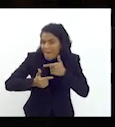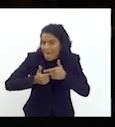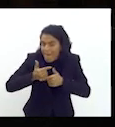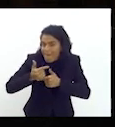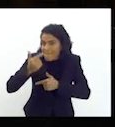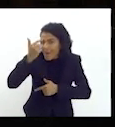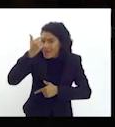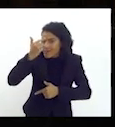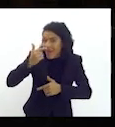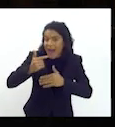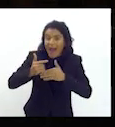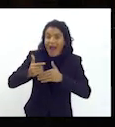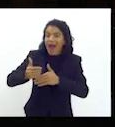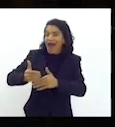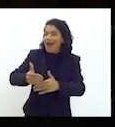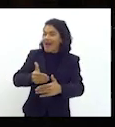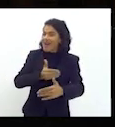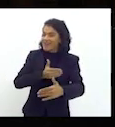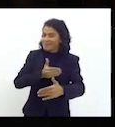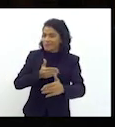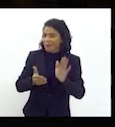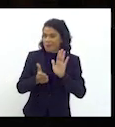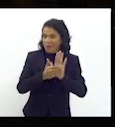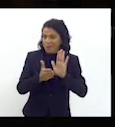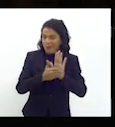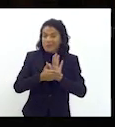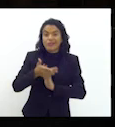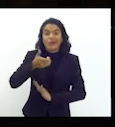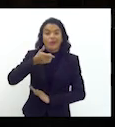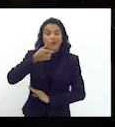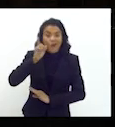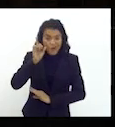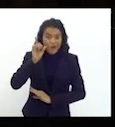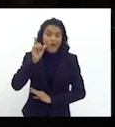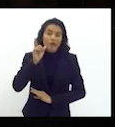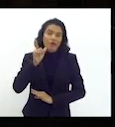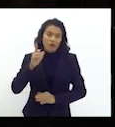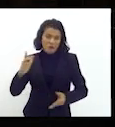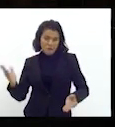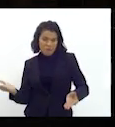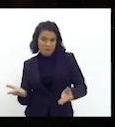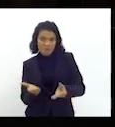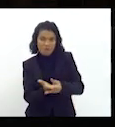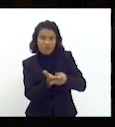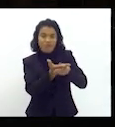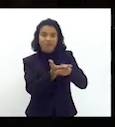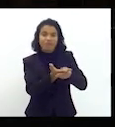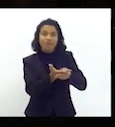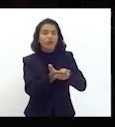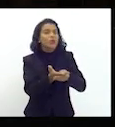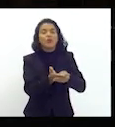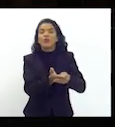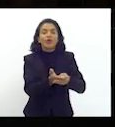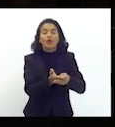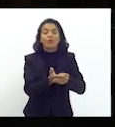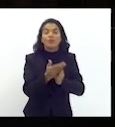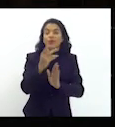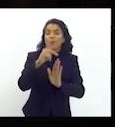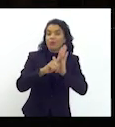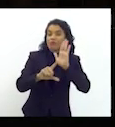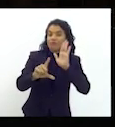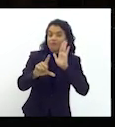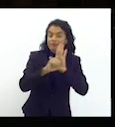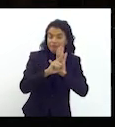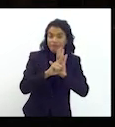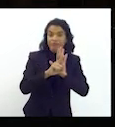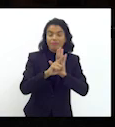antecipar com Algumas propostas ontem protocolei por exemplo um projeto de